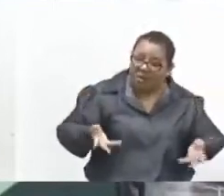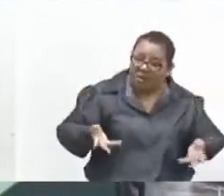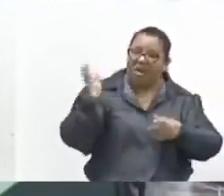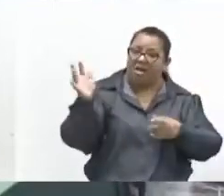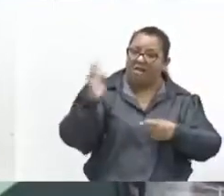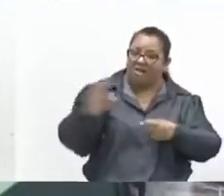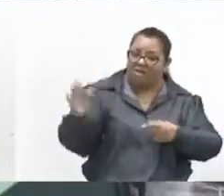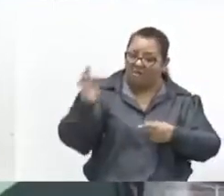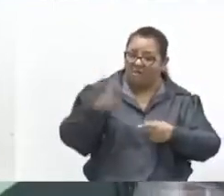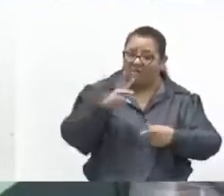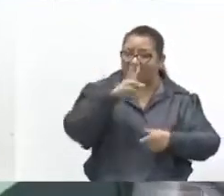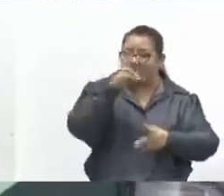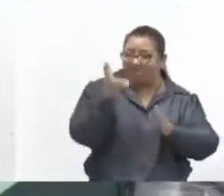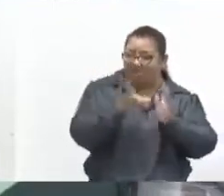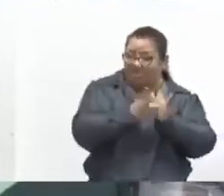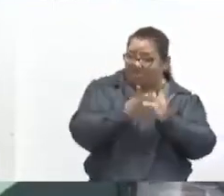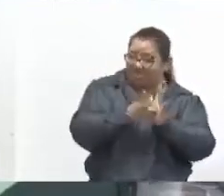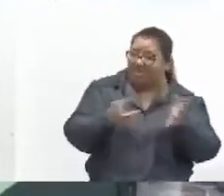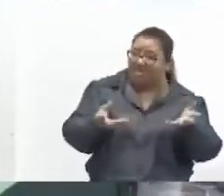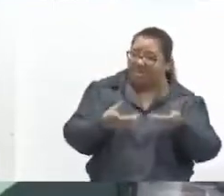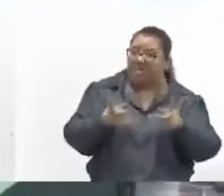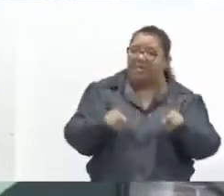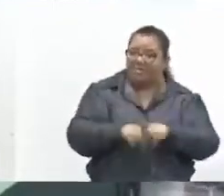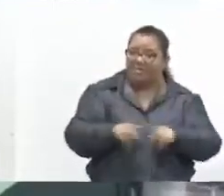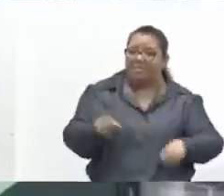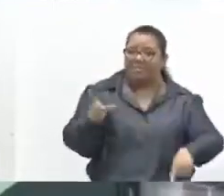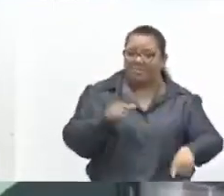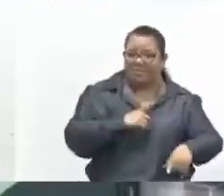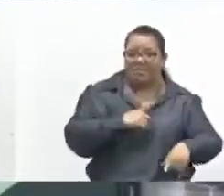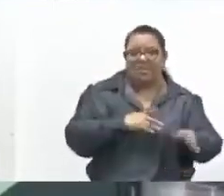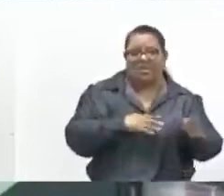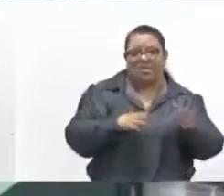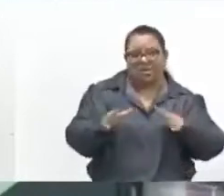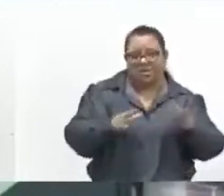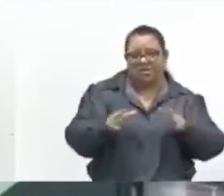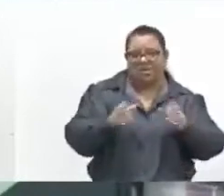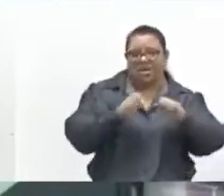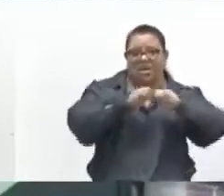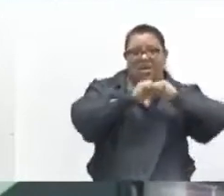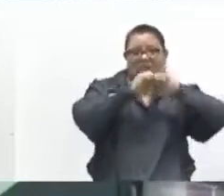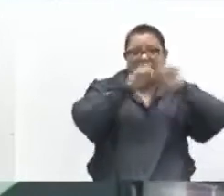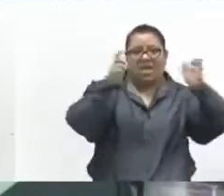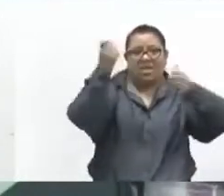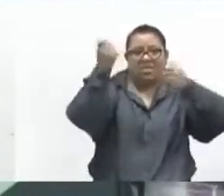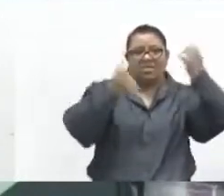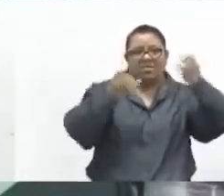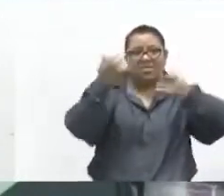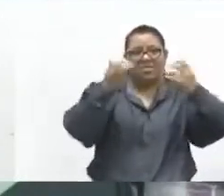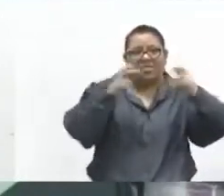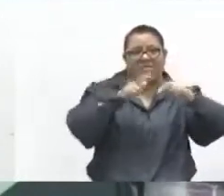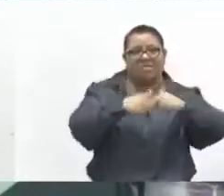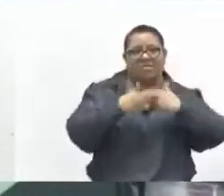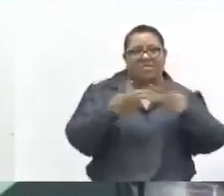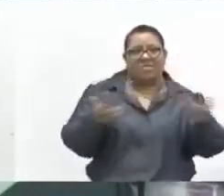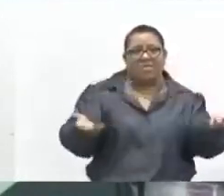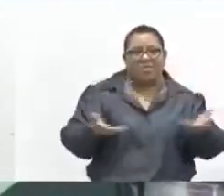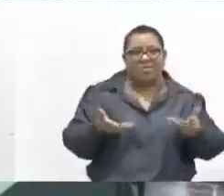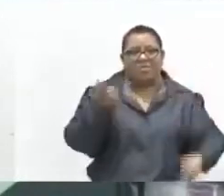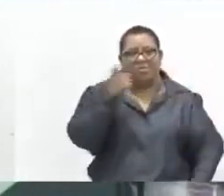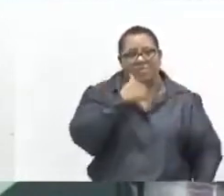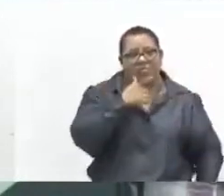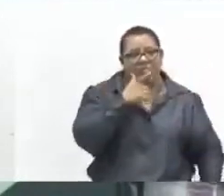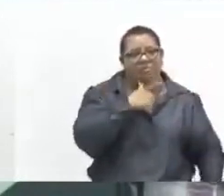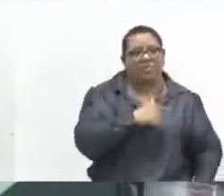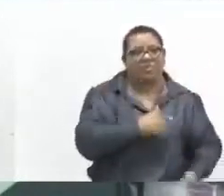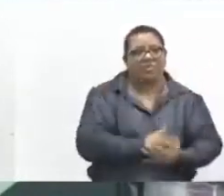como pioneira, ela também tem que ter, dentro da assistência estudantil, um departamento claro para isso, um auxílio claro para isso, que a gente consiga